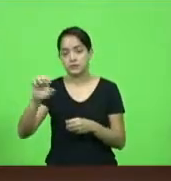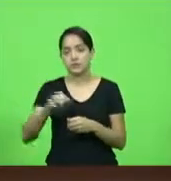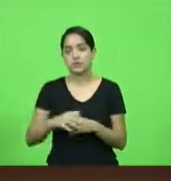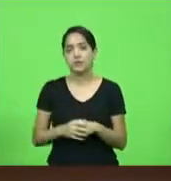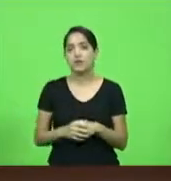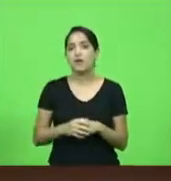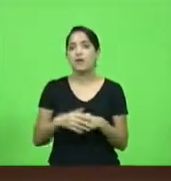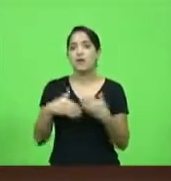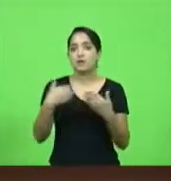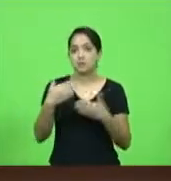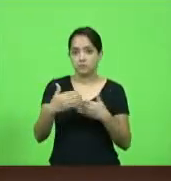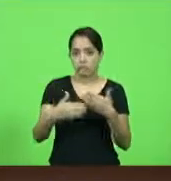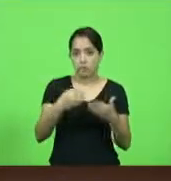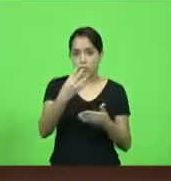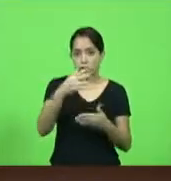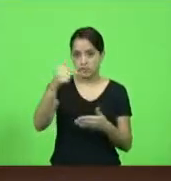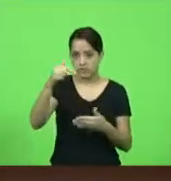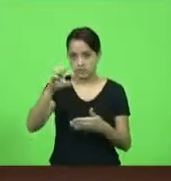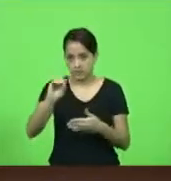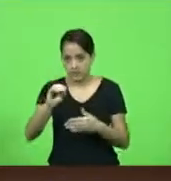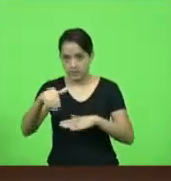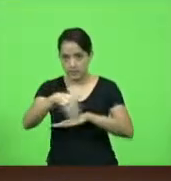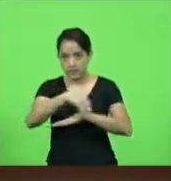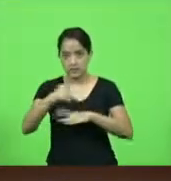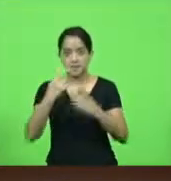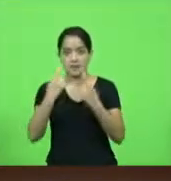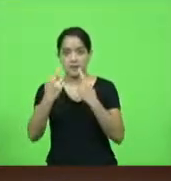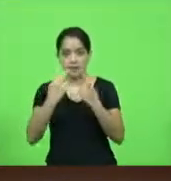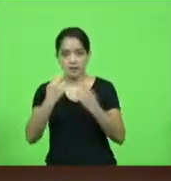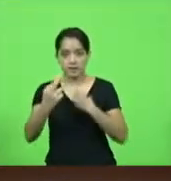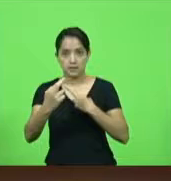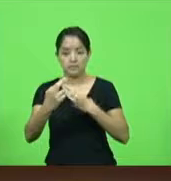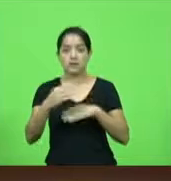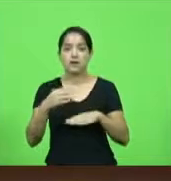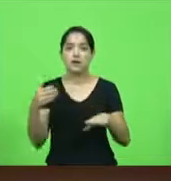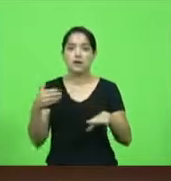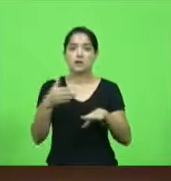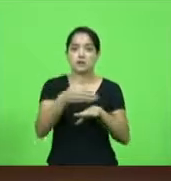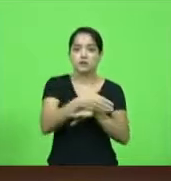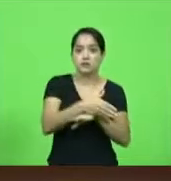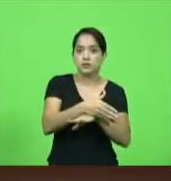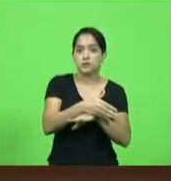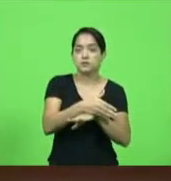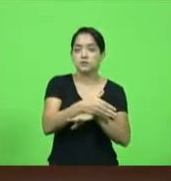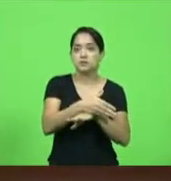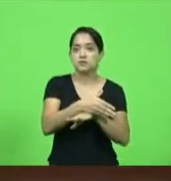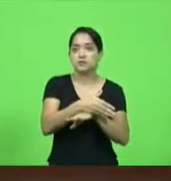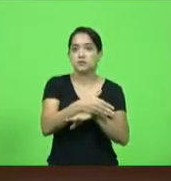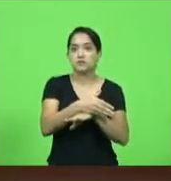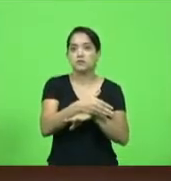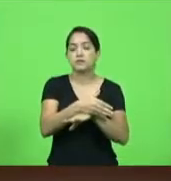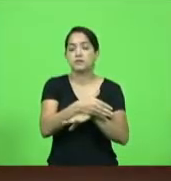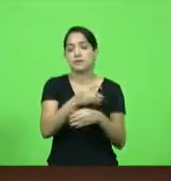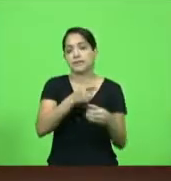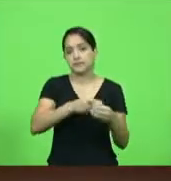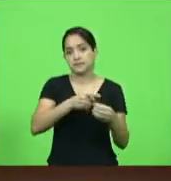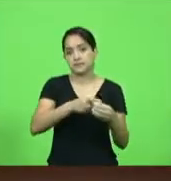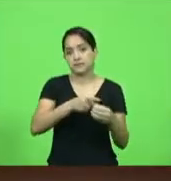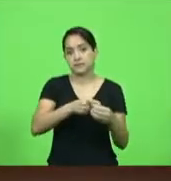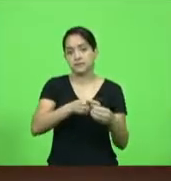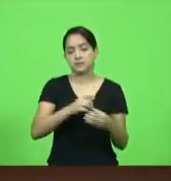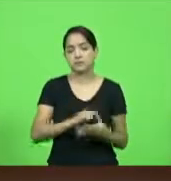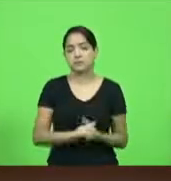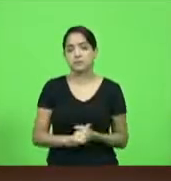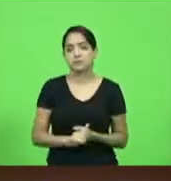depois de passar pela 470, a gente entra em direção a Salete,